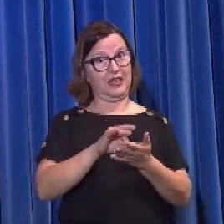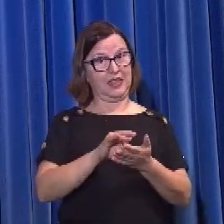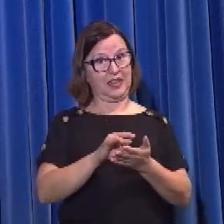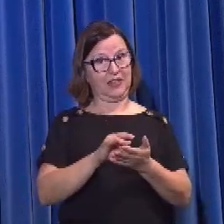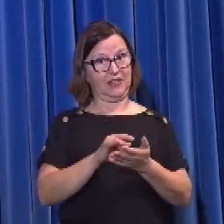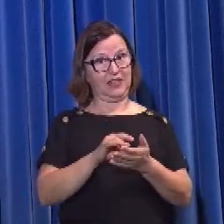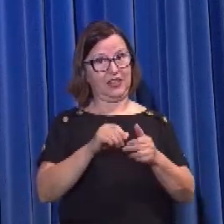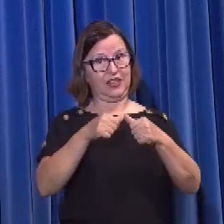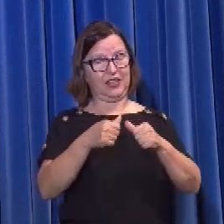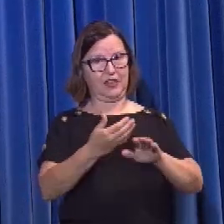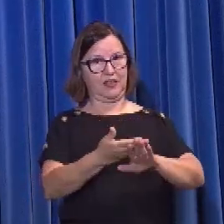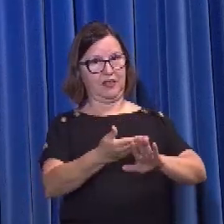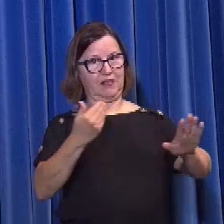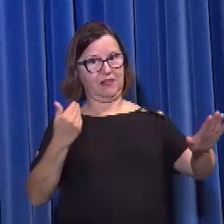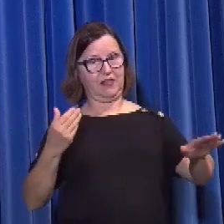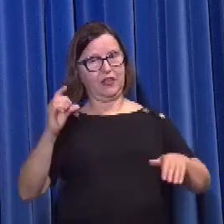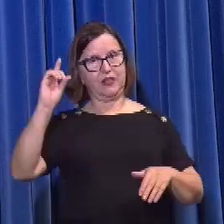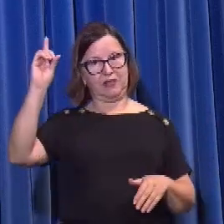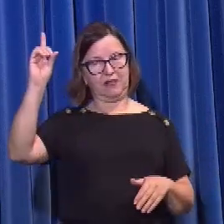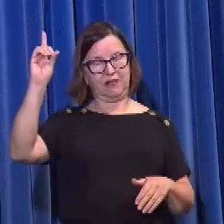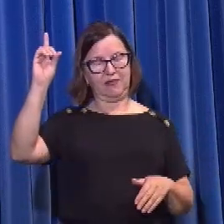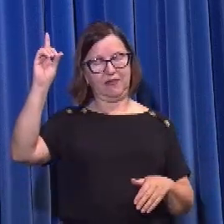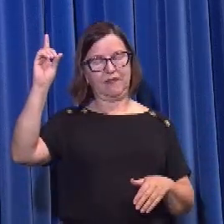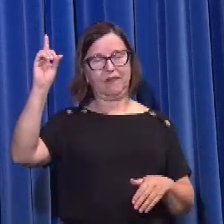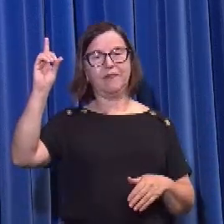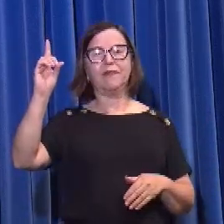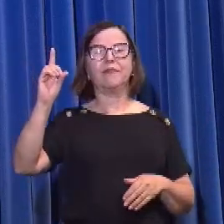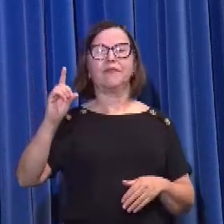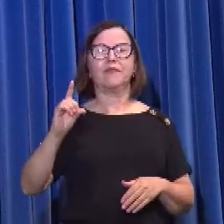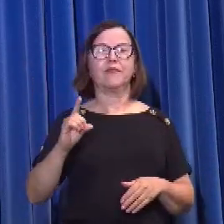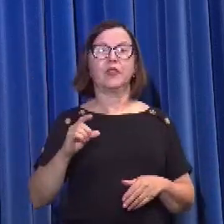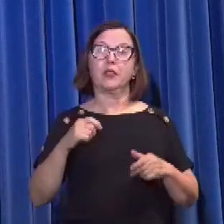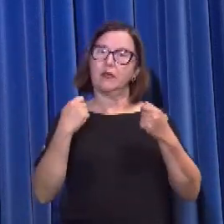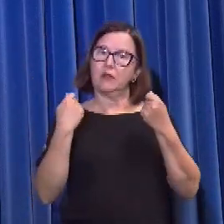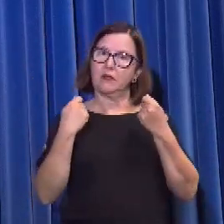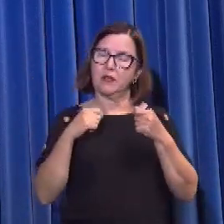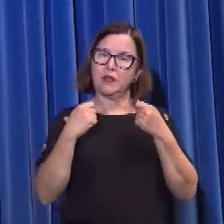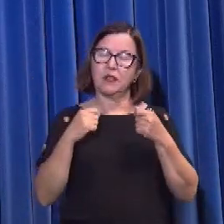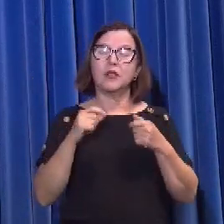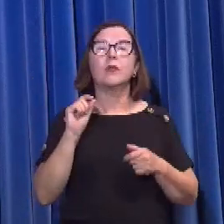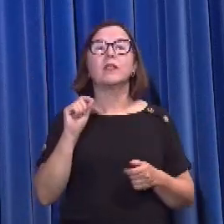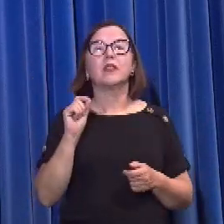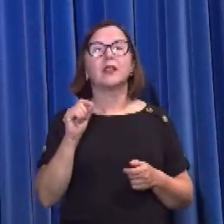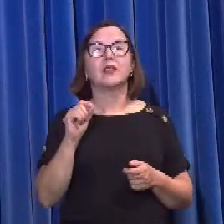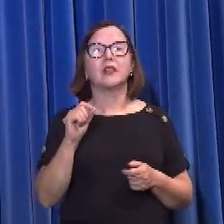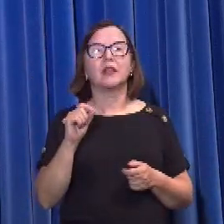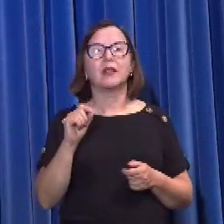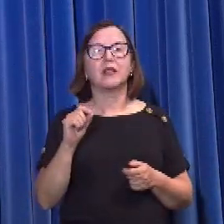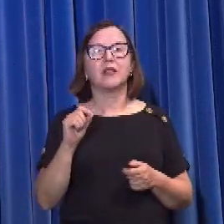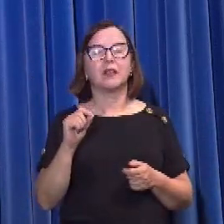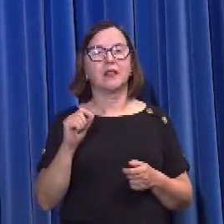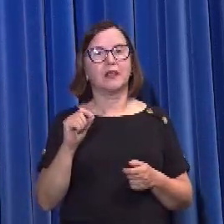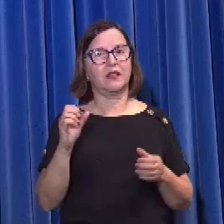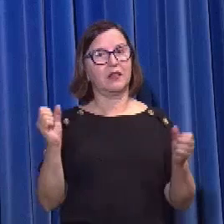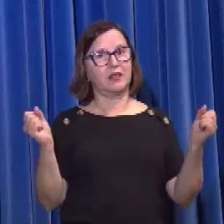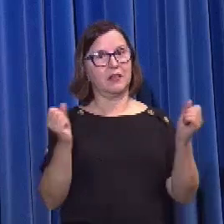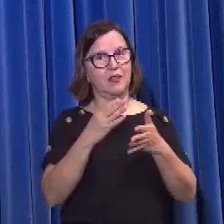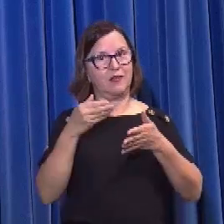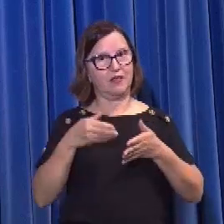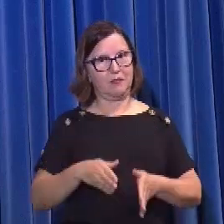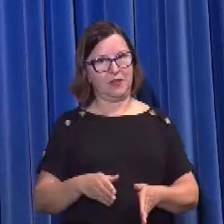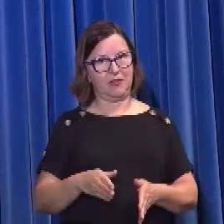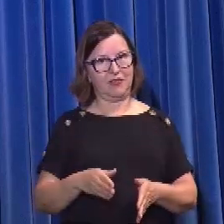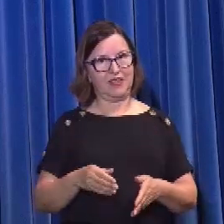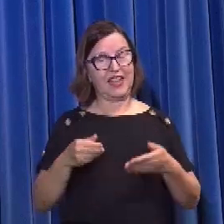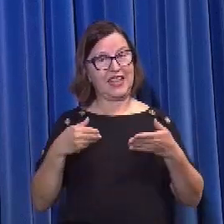estarmos afastados de Deus, separados de Deus, e de necessitarmos o quê? Um novo nascimento, um nascimento do alto,